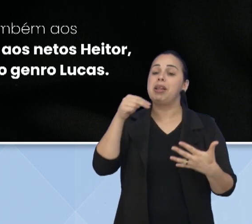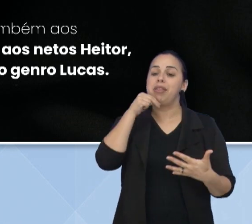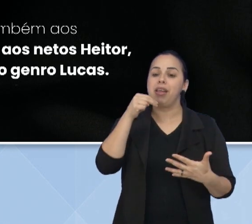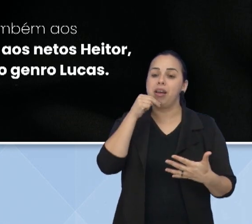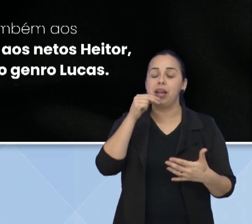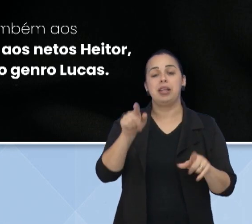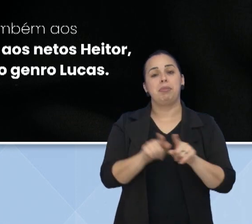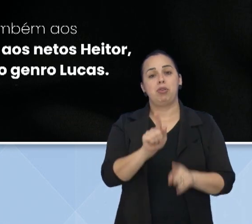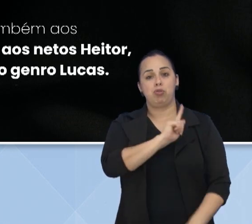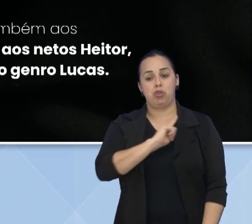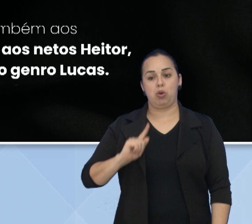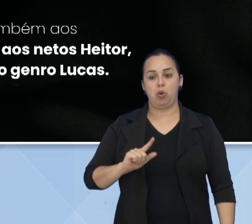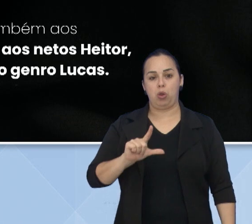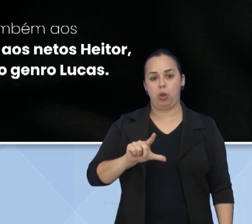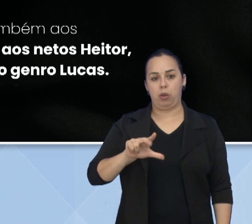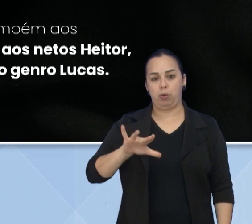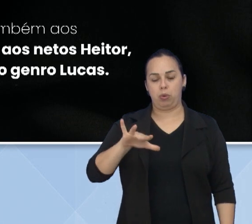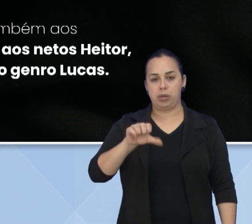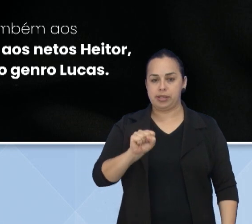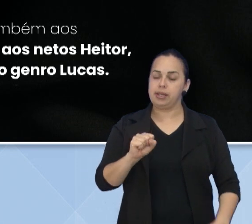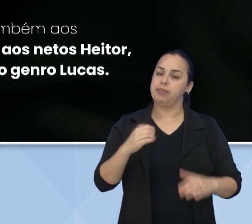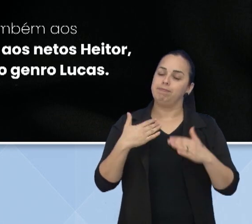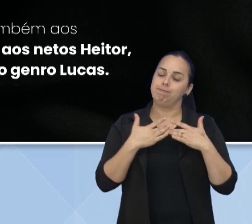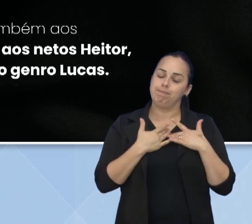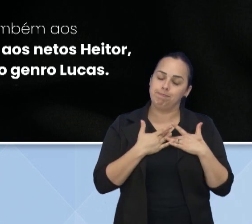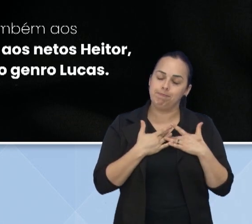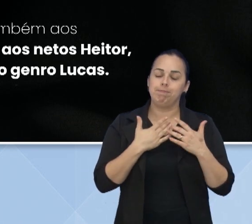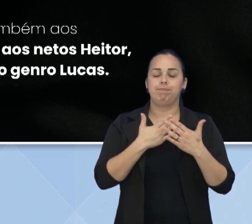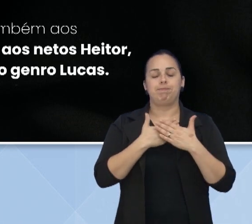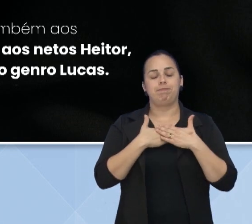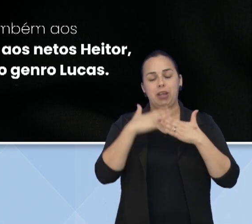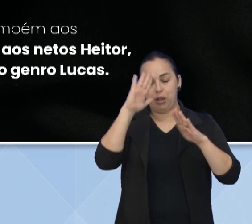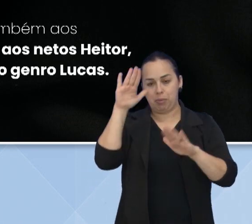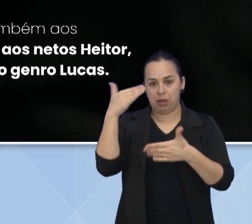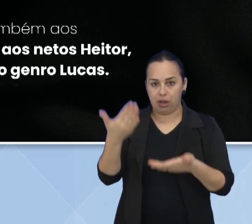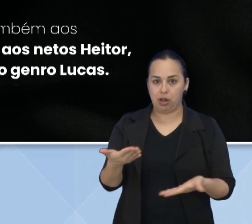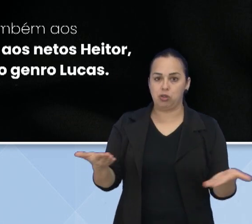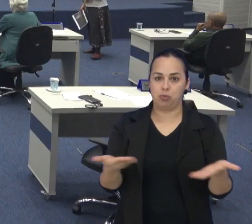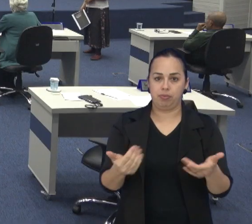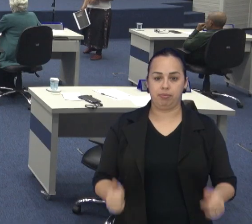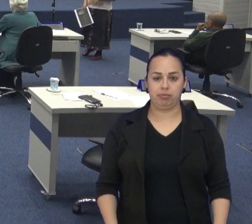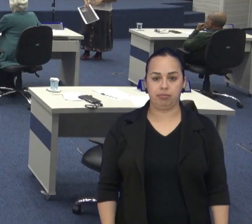genro Lucas. Nossos sentimentos e a nossa homenagem desta casa.